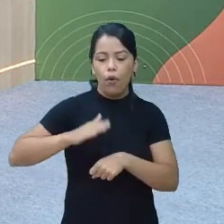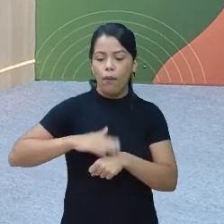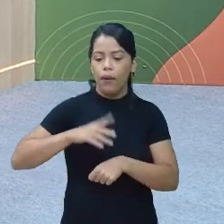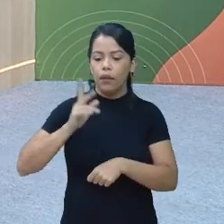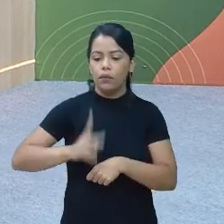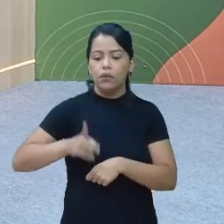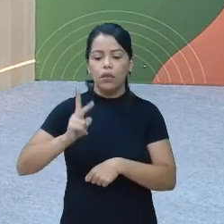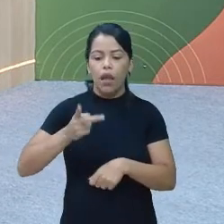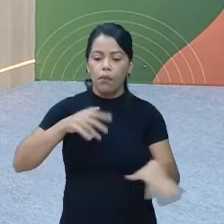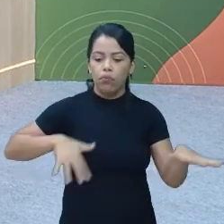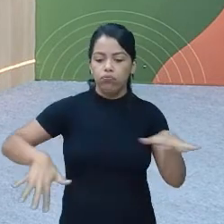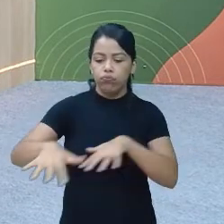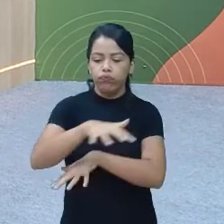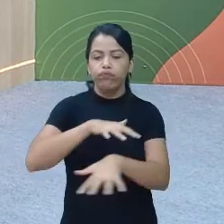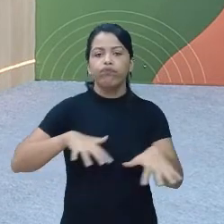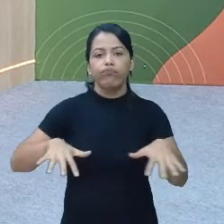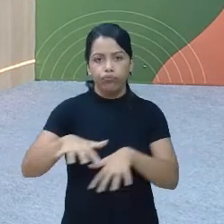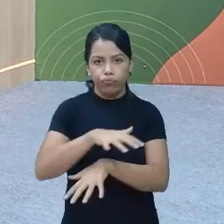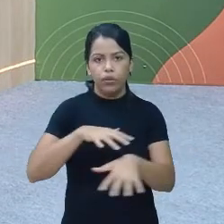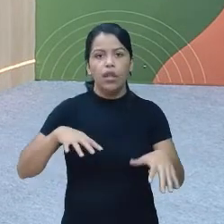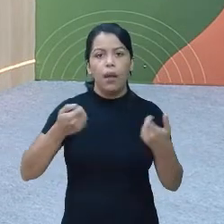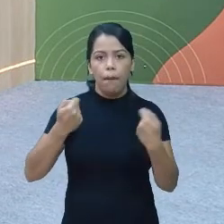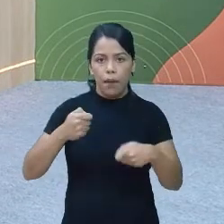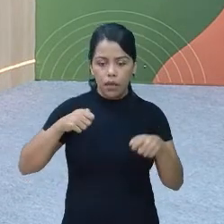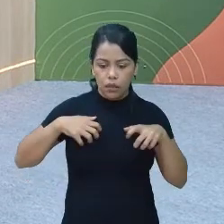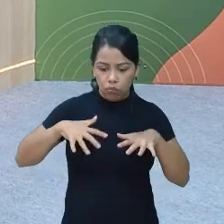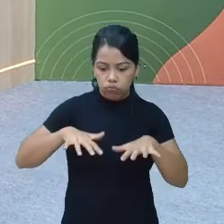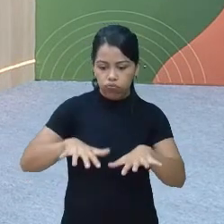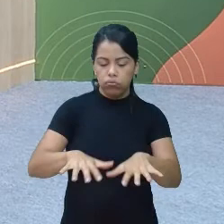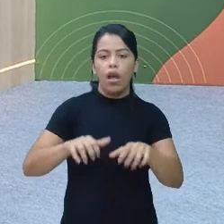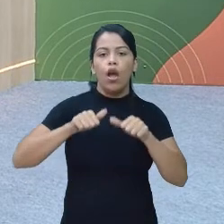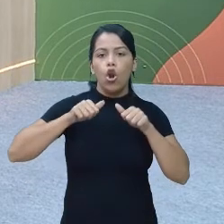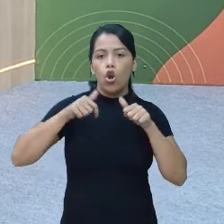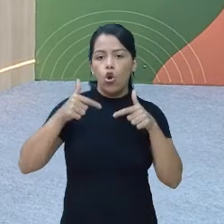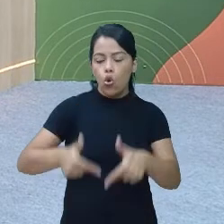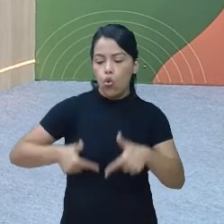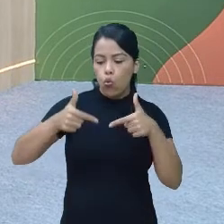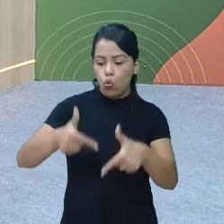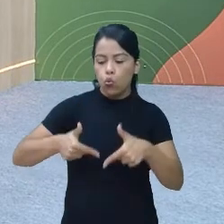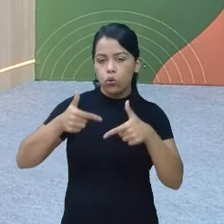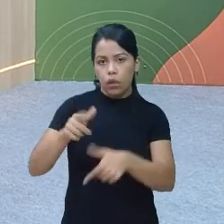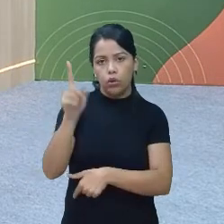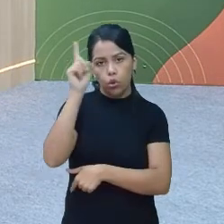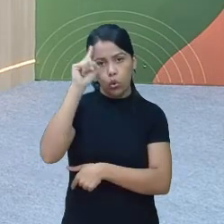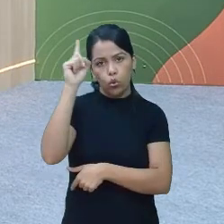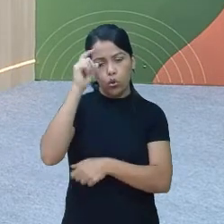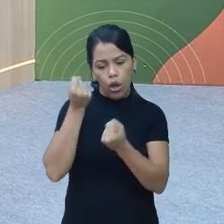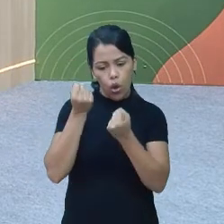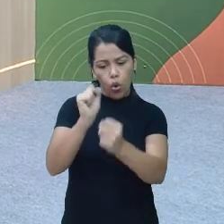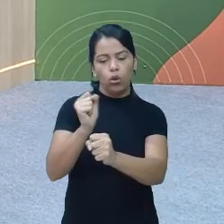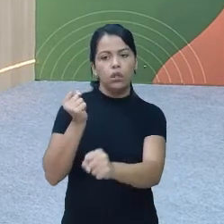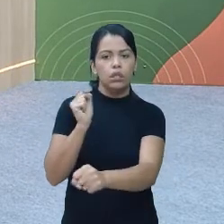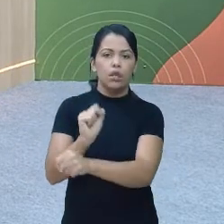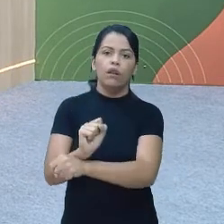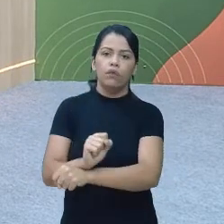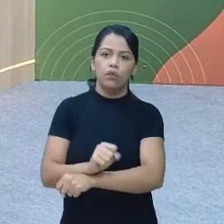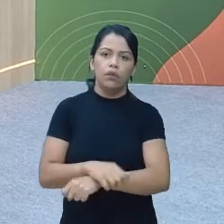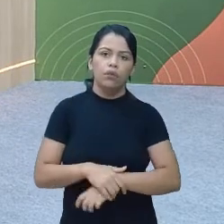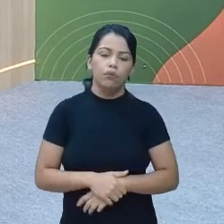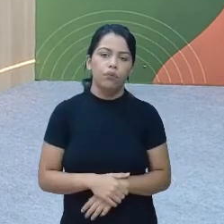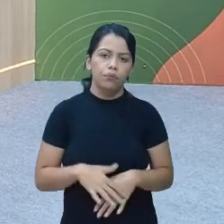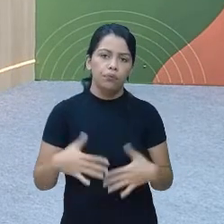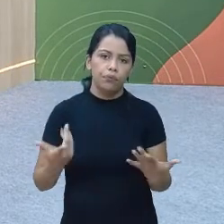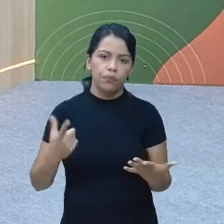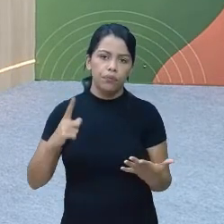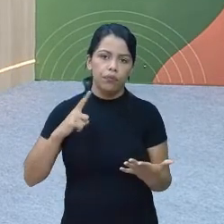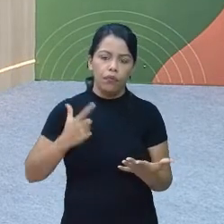também está se movendo com esses sujeitos que estão resistindo cotidianamente contra essa escravidão. Tá? Então, aqui a gente tem um